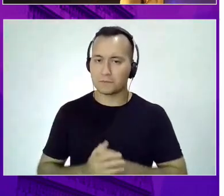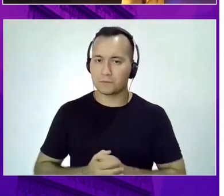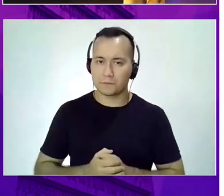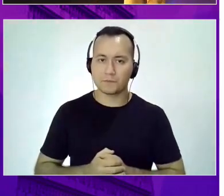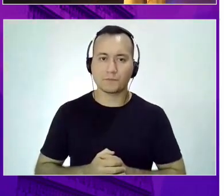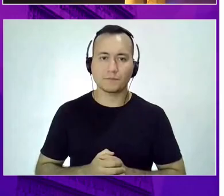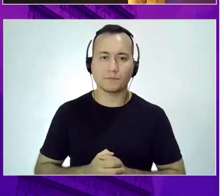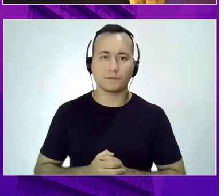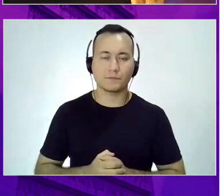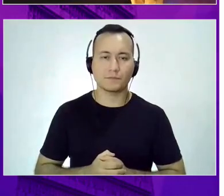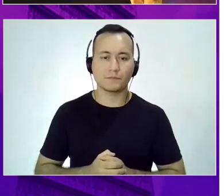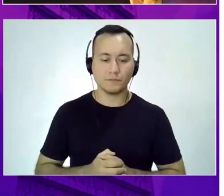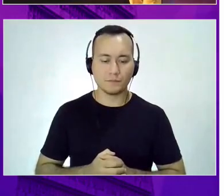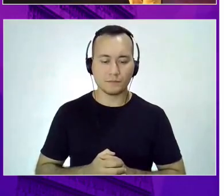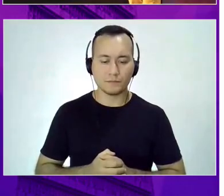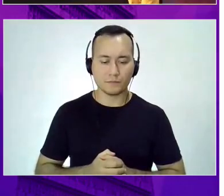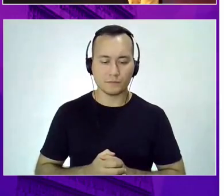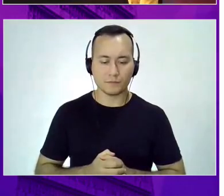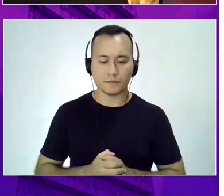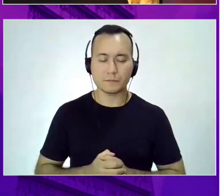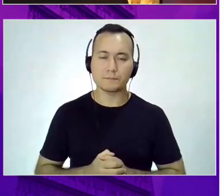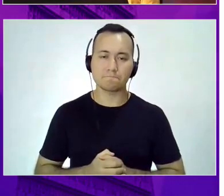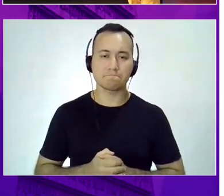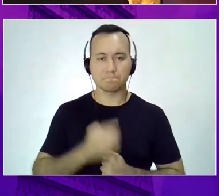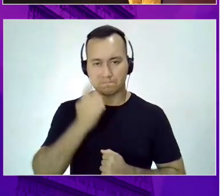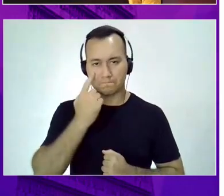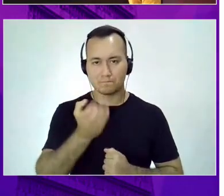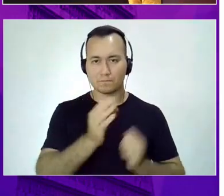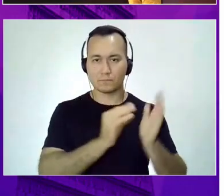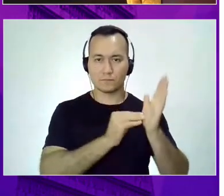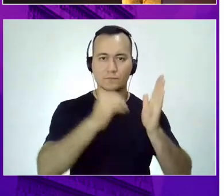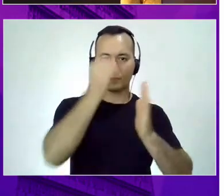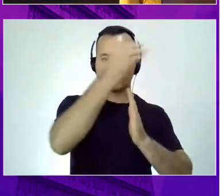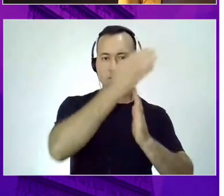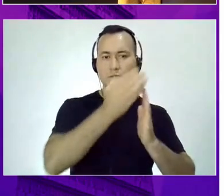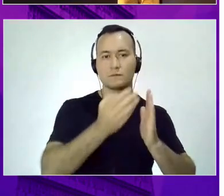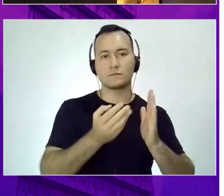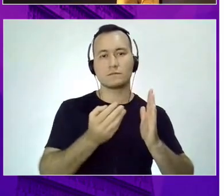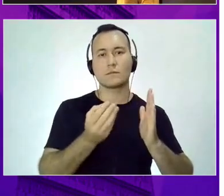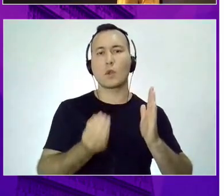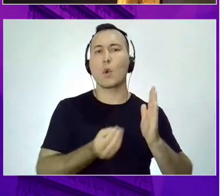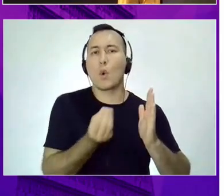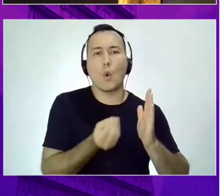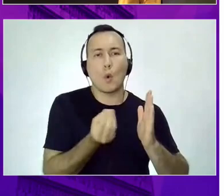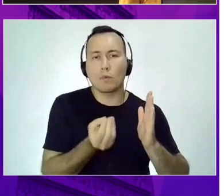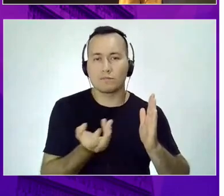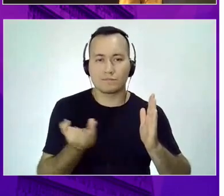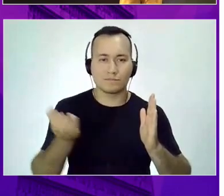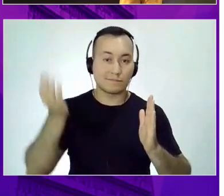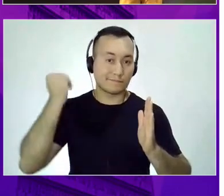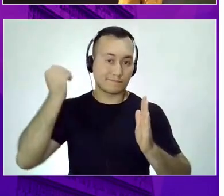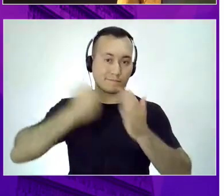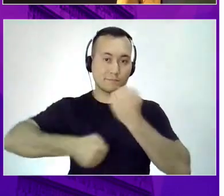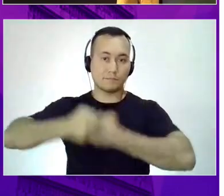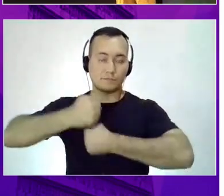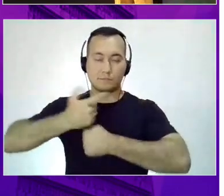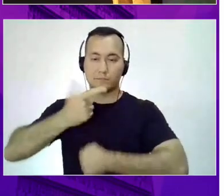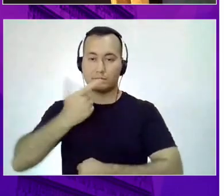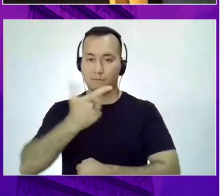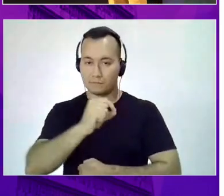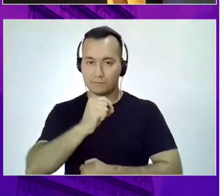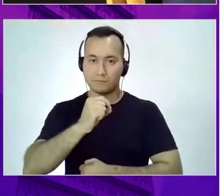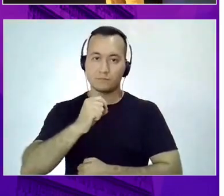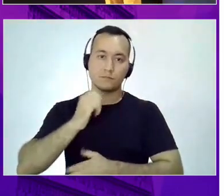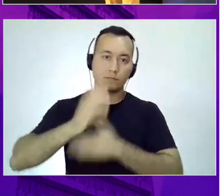Então, um pouco da agenda aqui, né, falando, essa situação vem desde 2020, então a gente tinha essa aplicação de